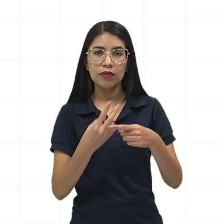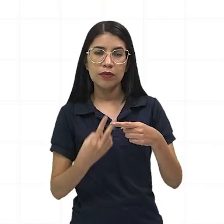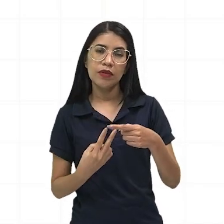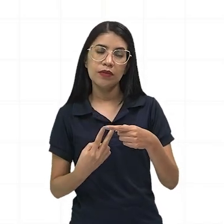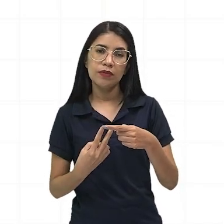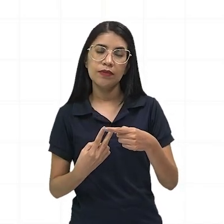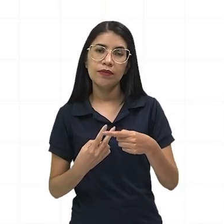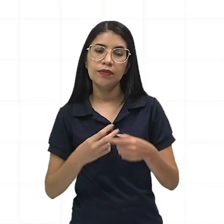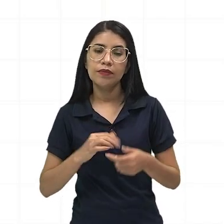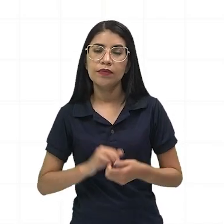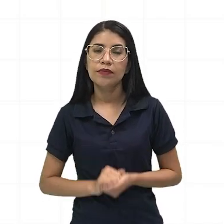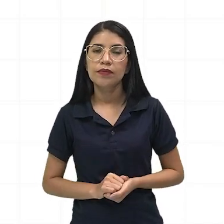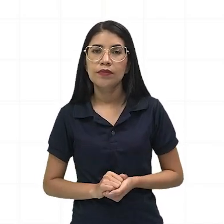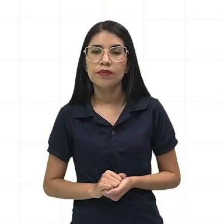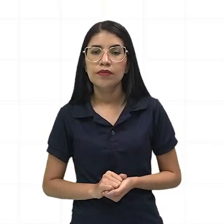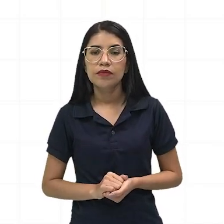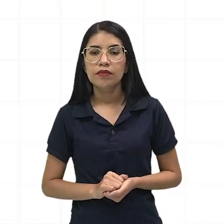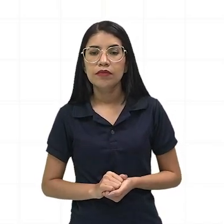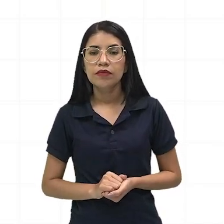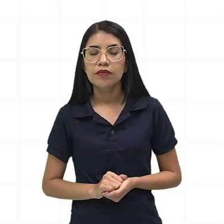multiplica por 0,50, tem a metade.